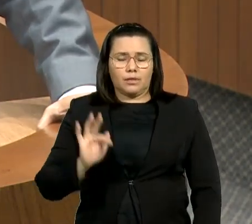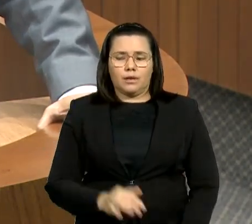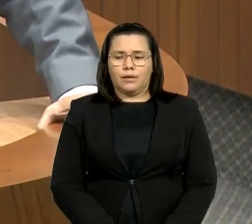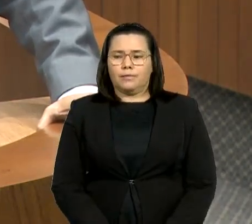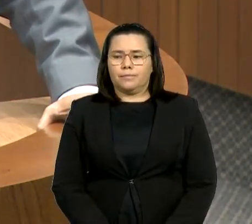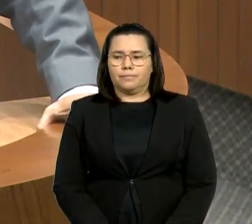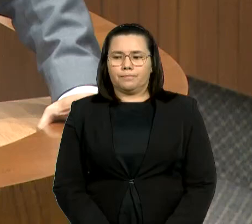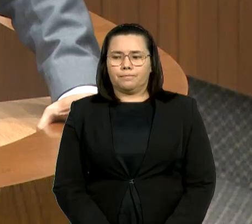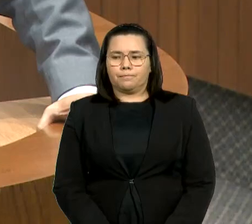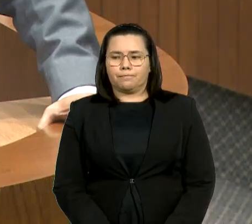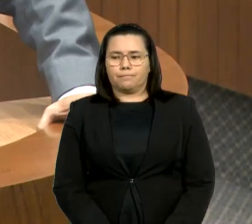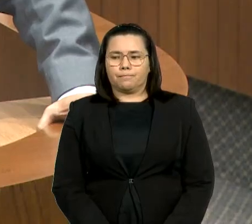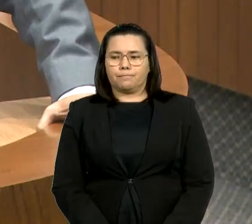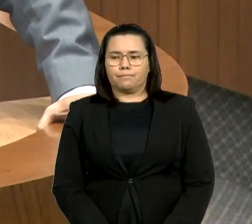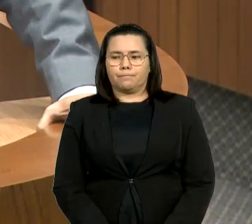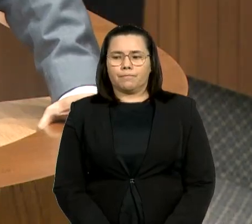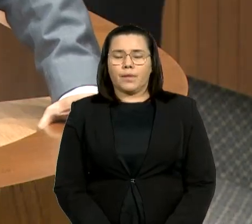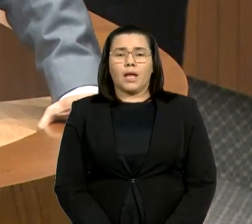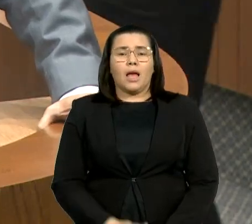justamente